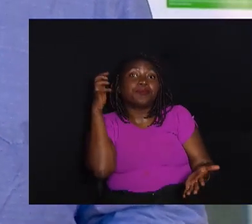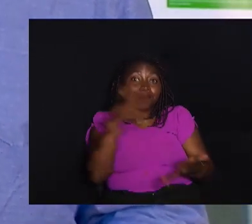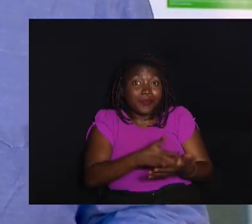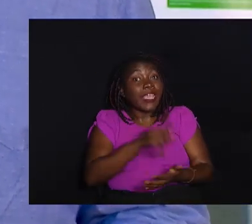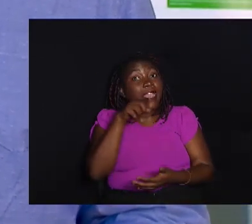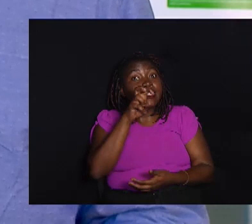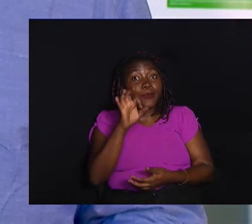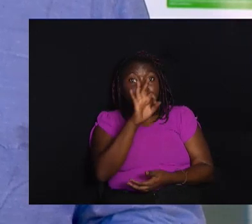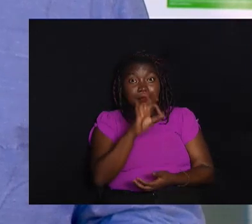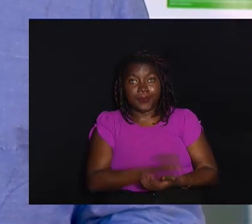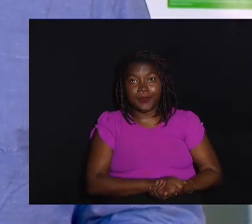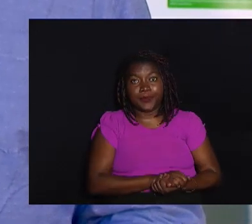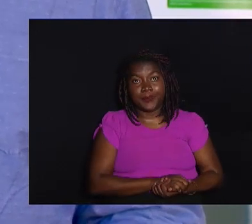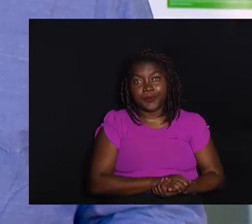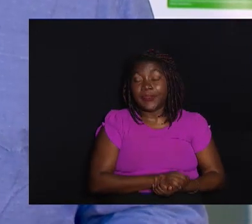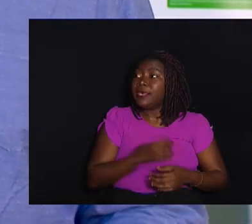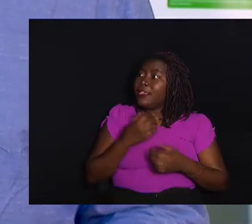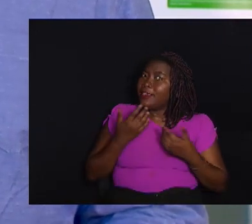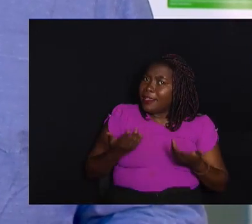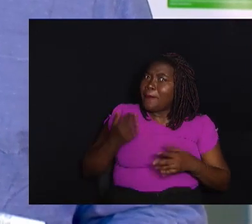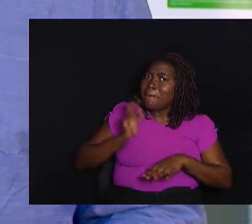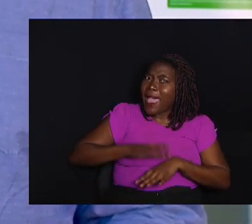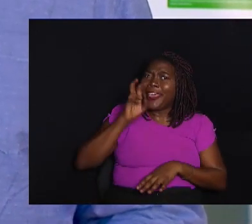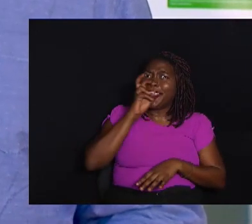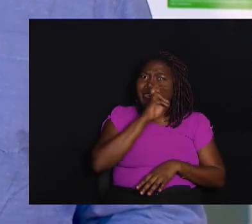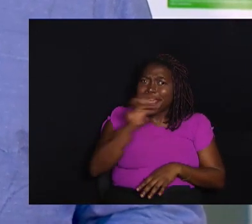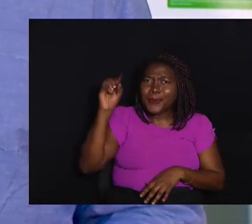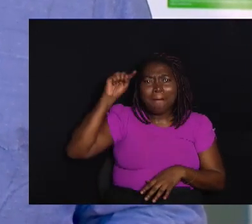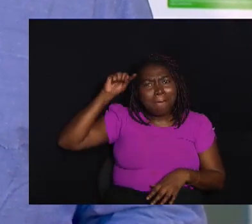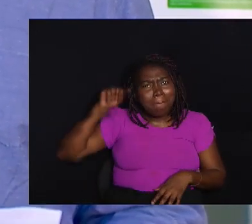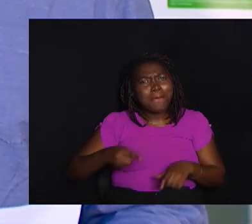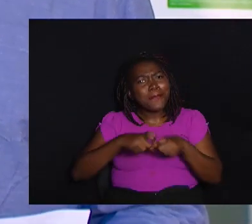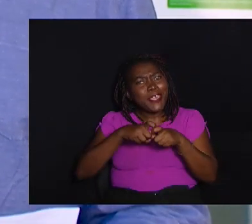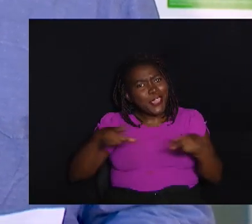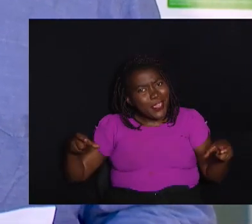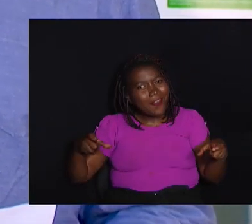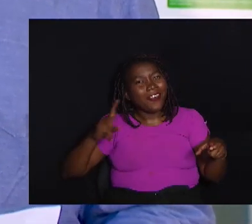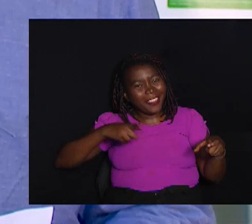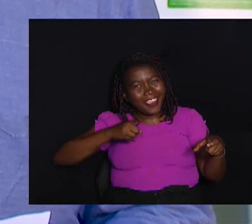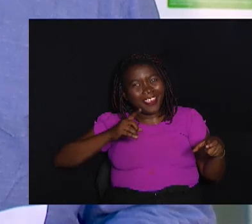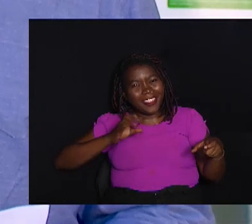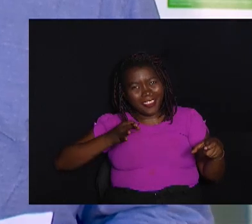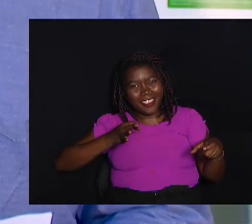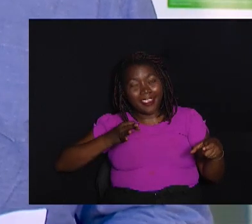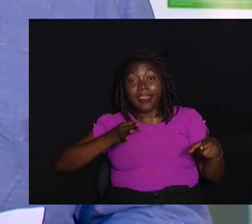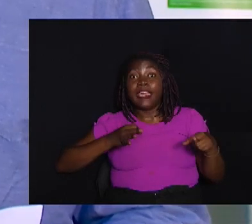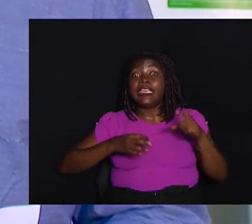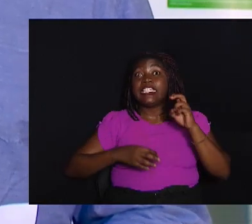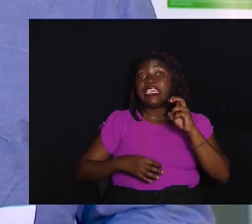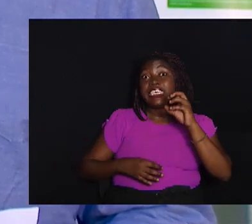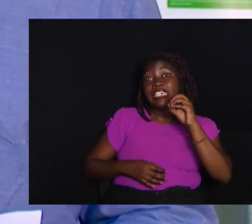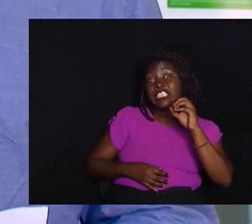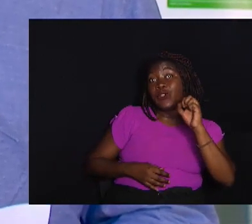5%. Bom, então são mais de 500 mil carnês de IPTU, né, secretário? São